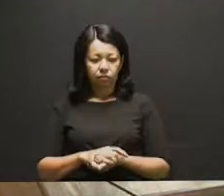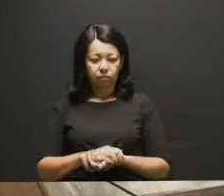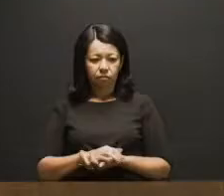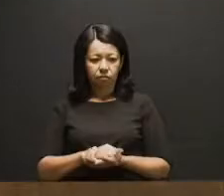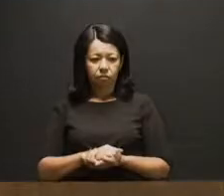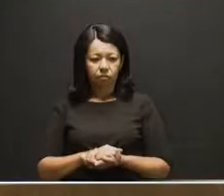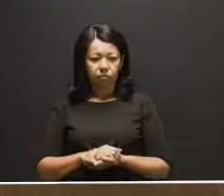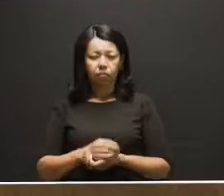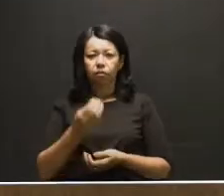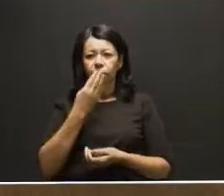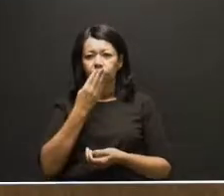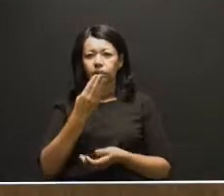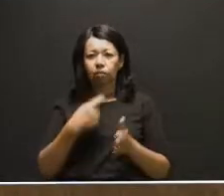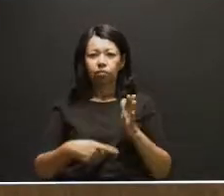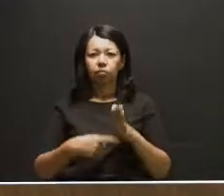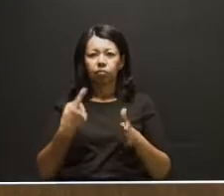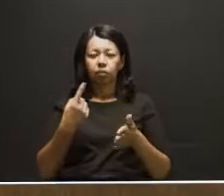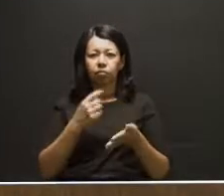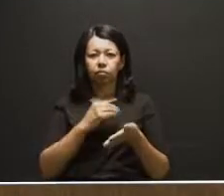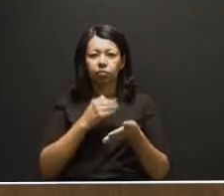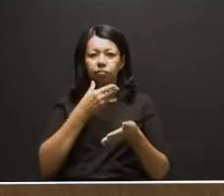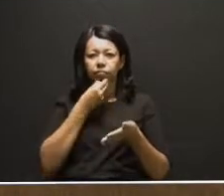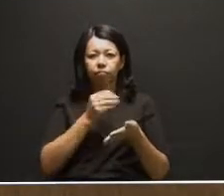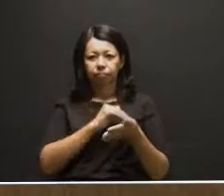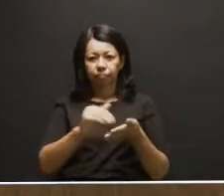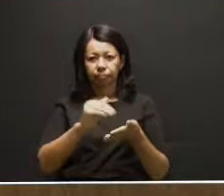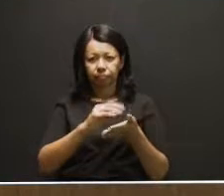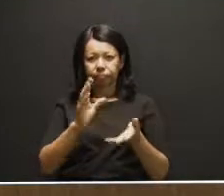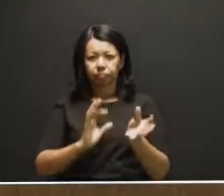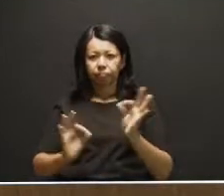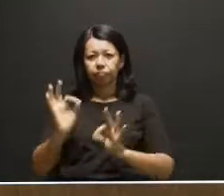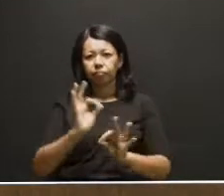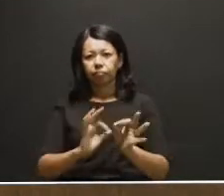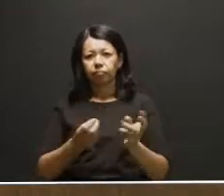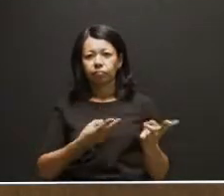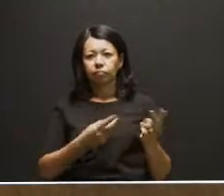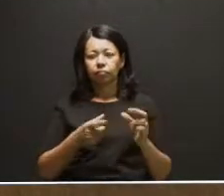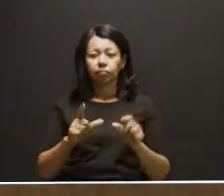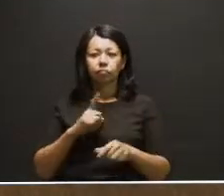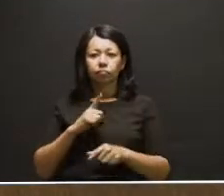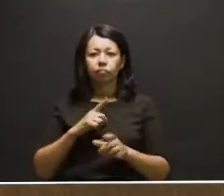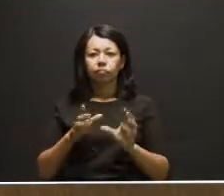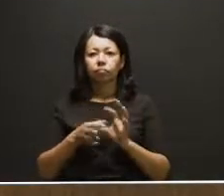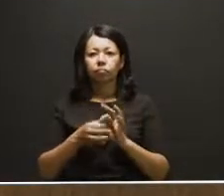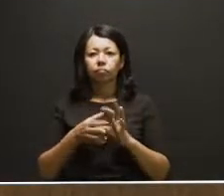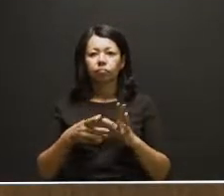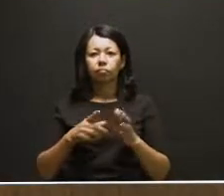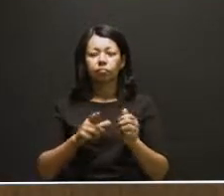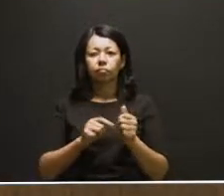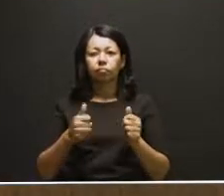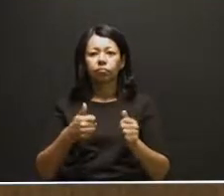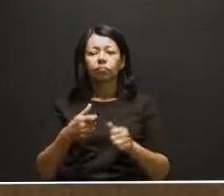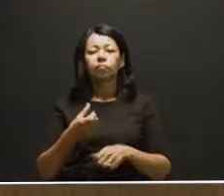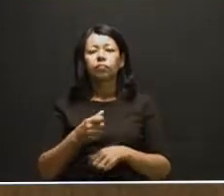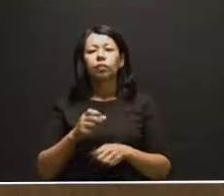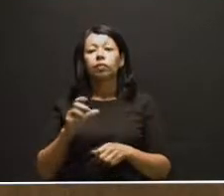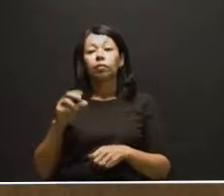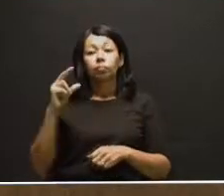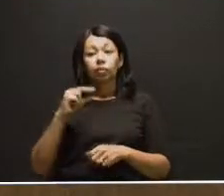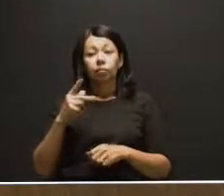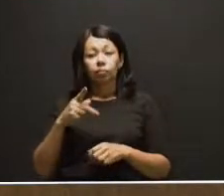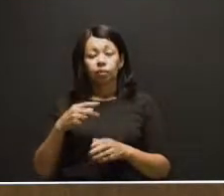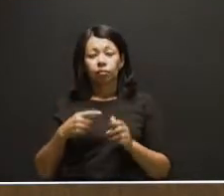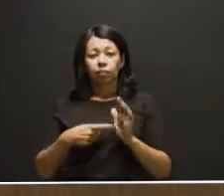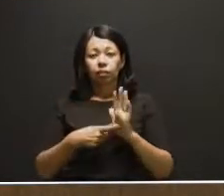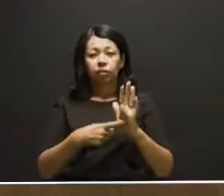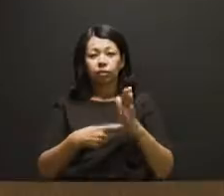solicitar ao senhor primeiro secretário que proceda à leitura do projeto de lei conforme disposto no artigo 143 do evento interno ou seja somente alimenta para apreciação em